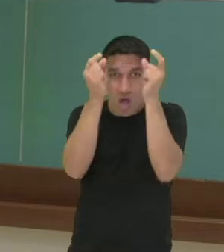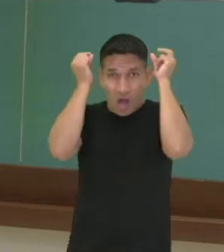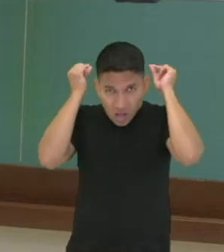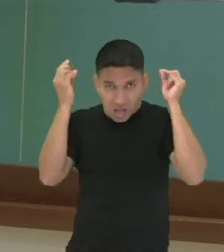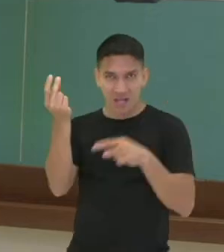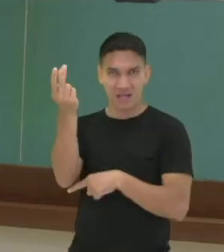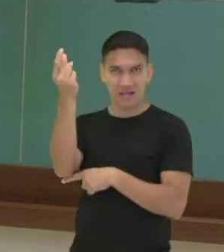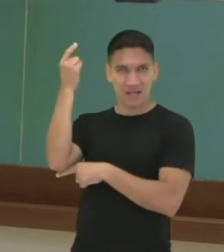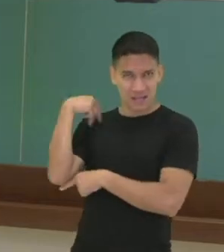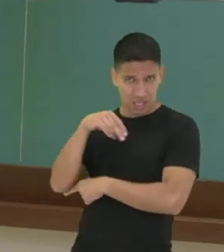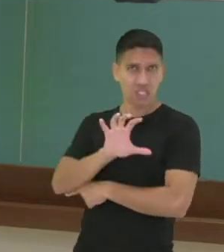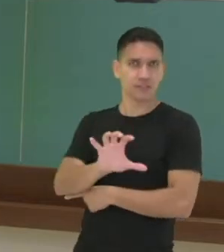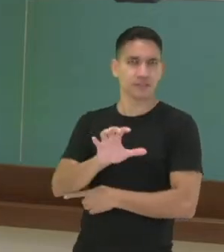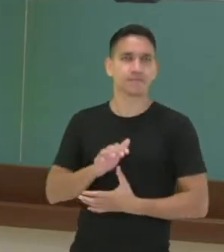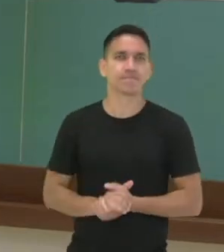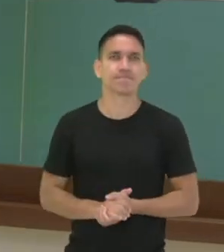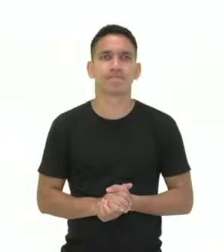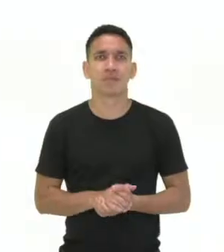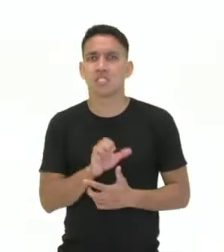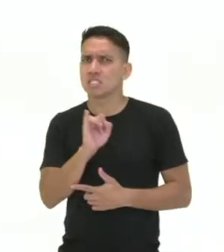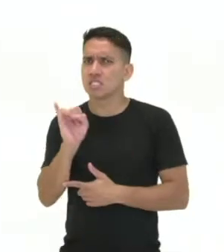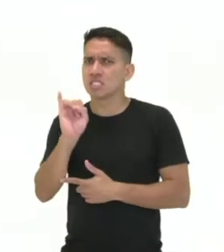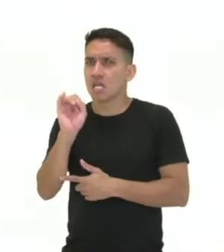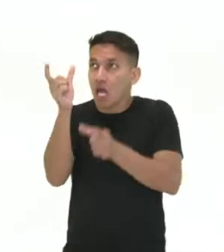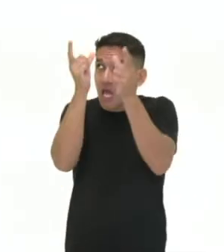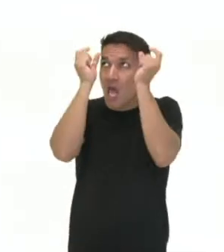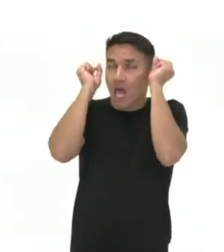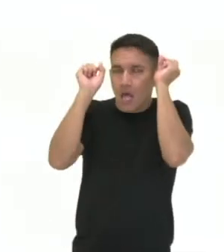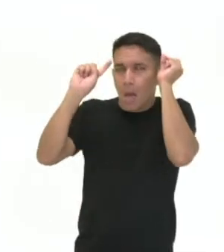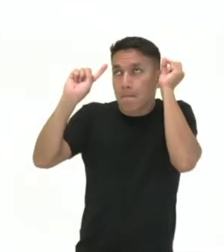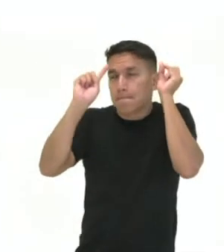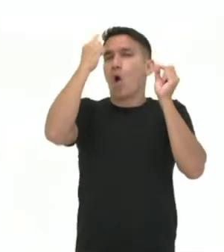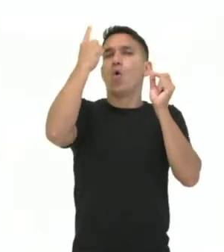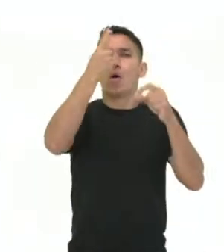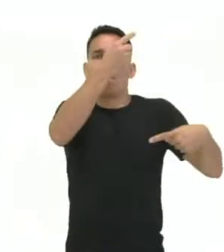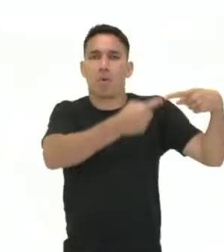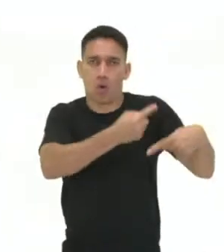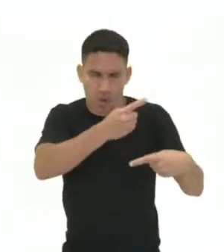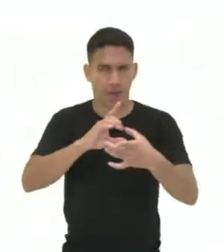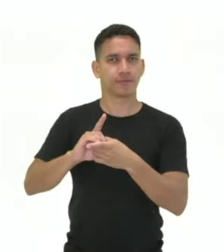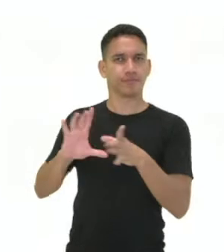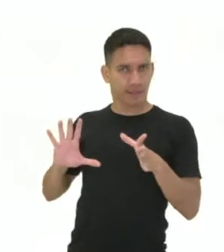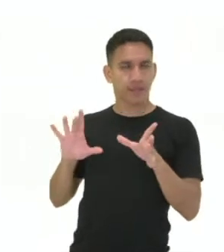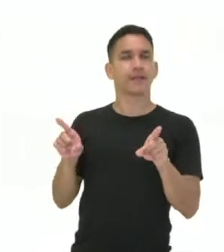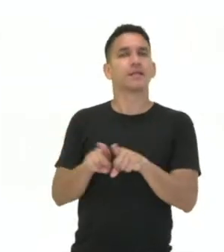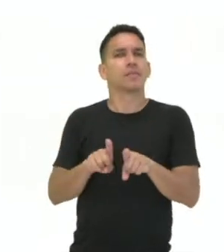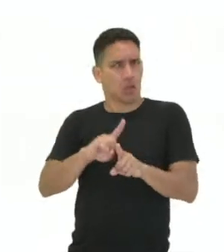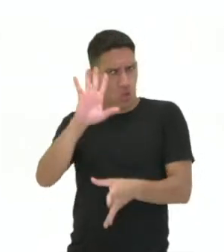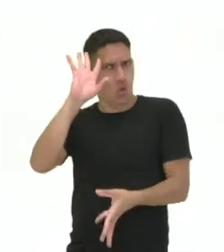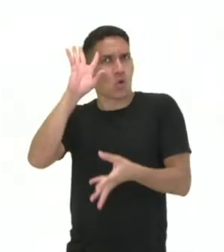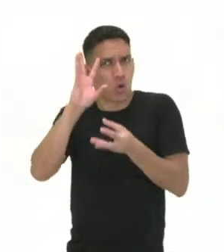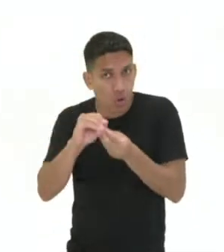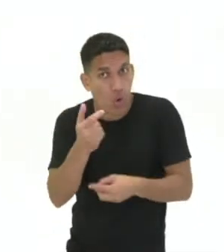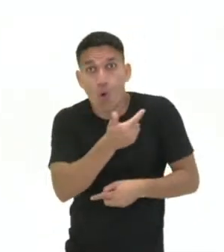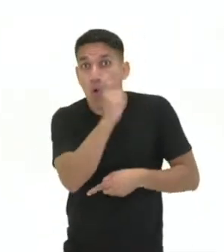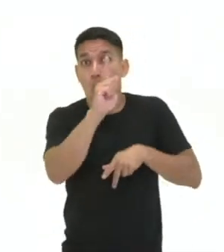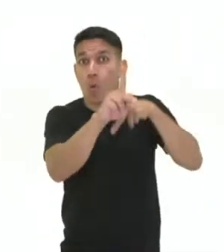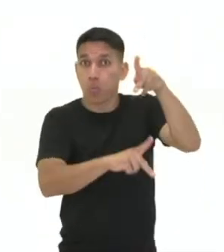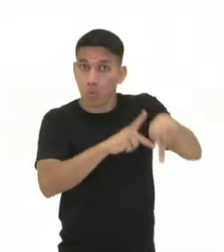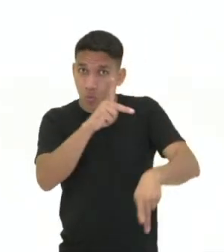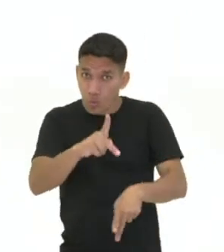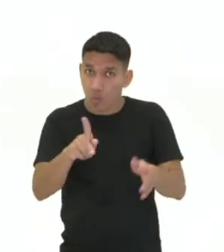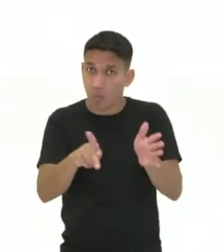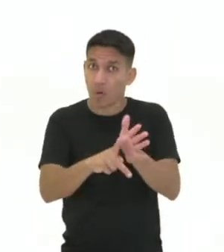Antiga? Se os gregos inventaram a política e a democracia, podemos concluir que outros povos eram